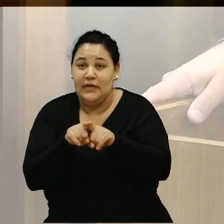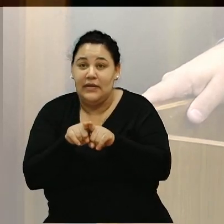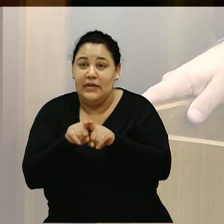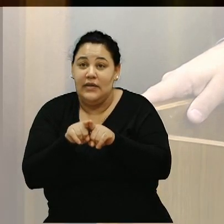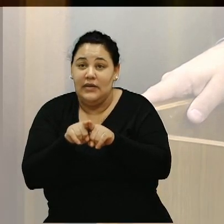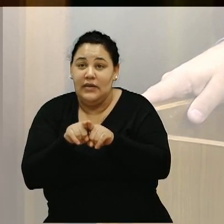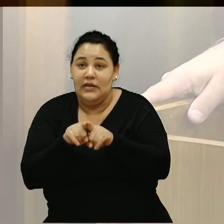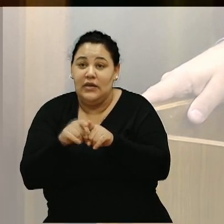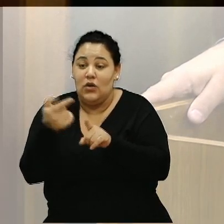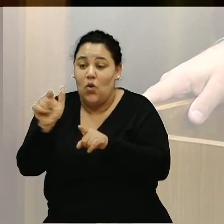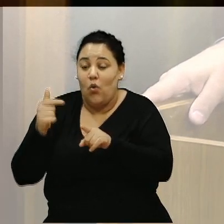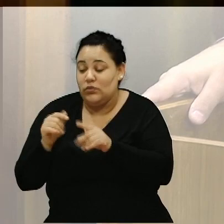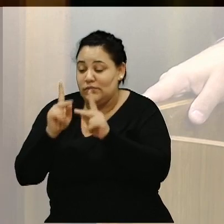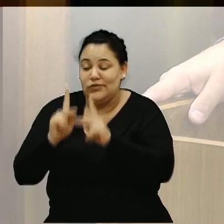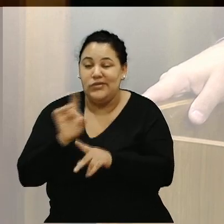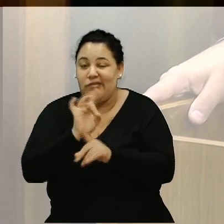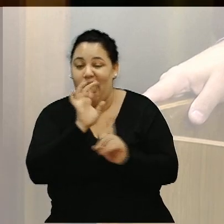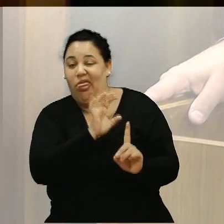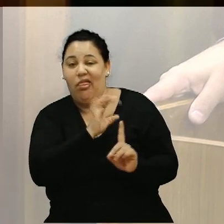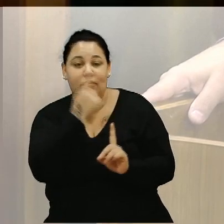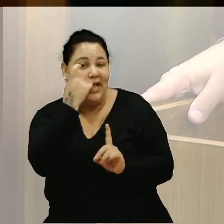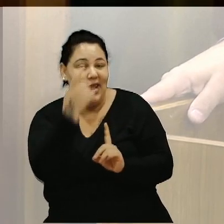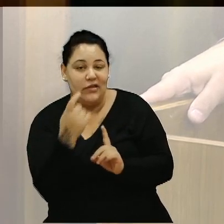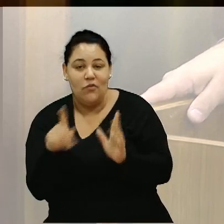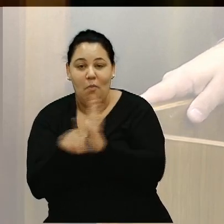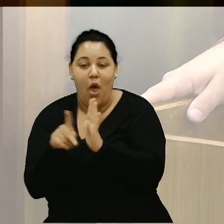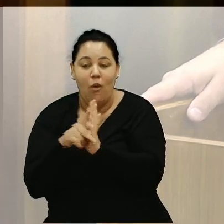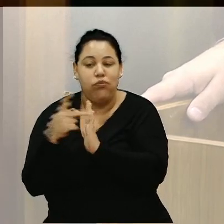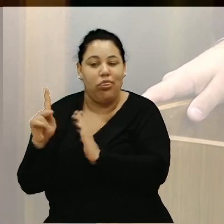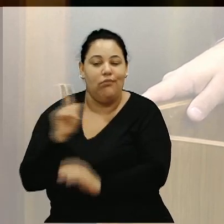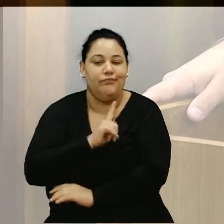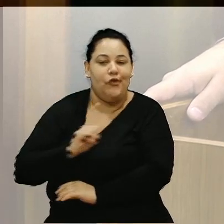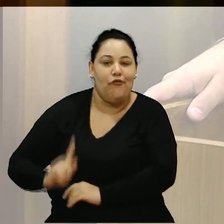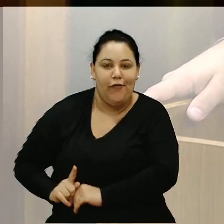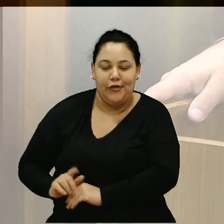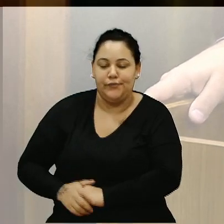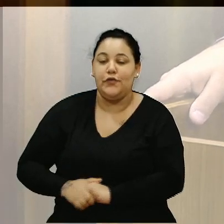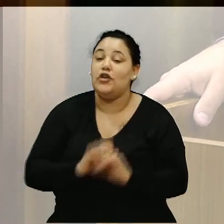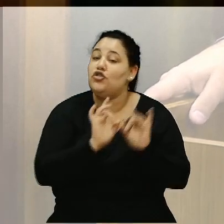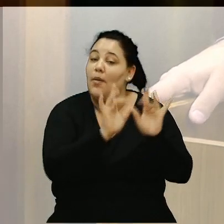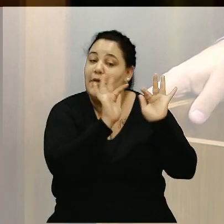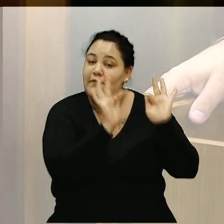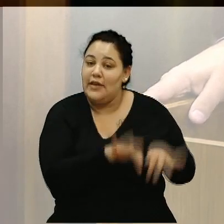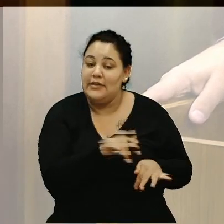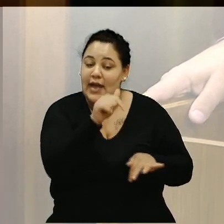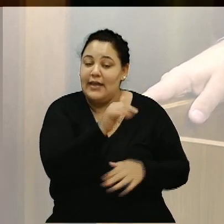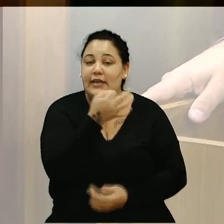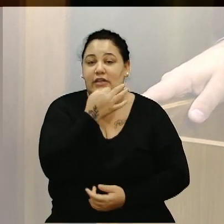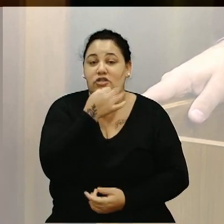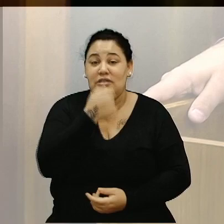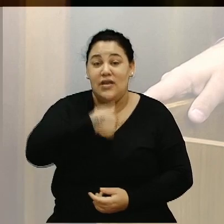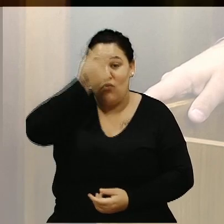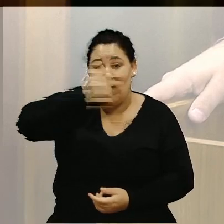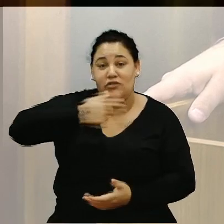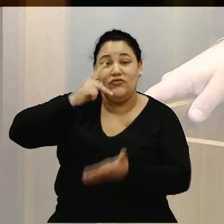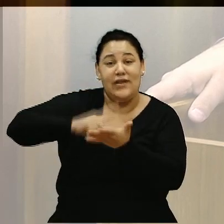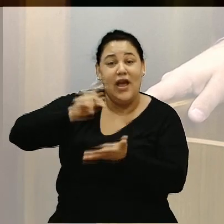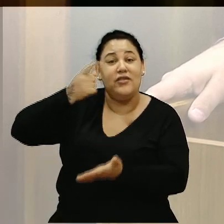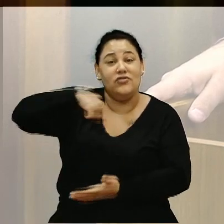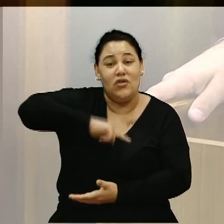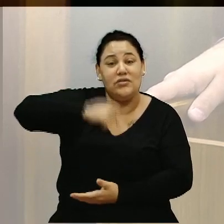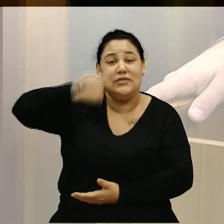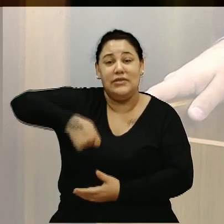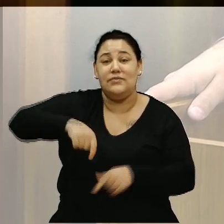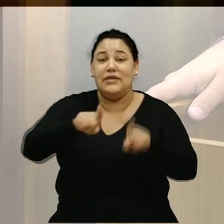os interesses dos governantes. E para concluir aqui na nossa cidade, eu acho que a gente precisa também